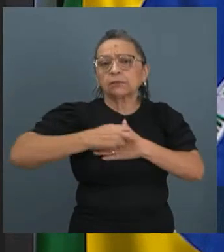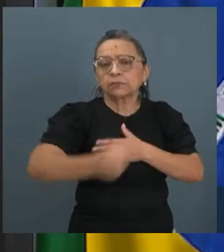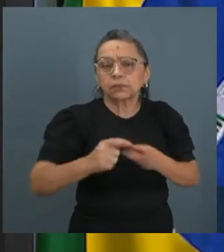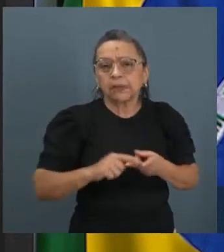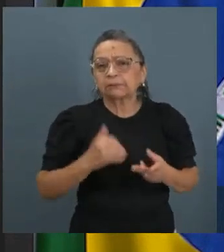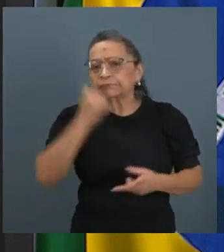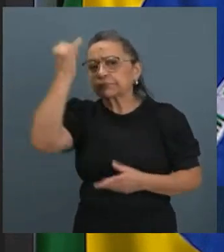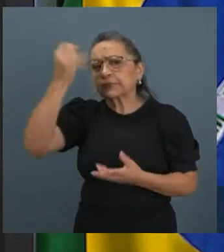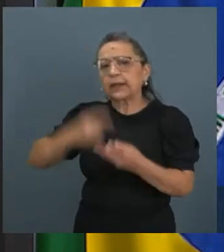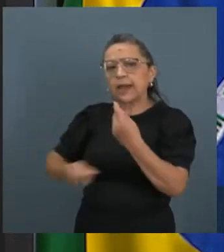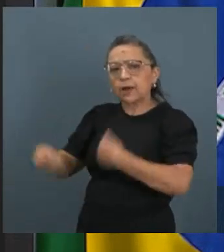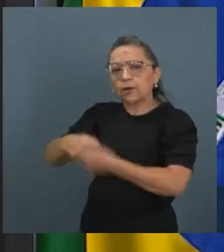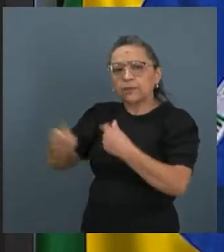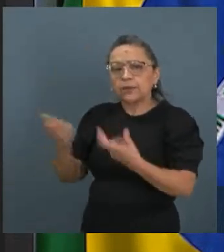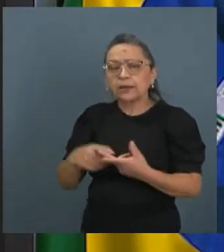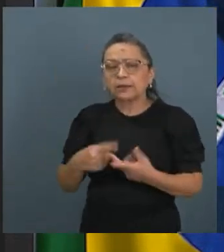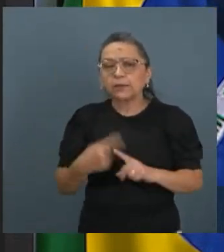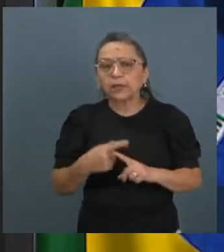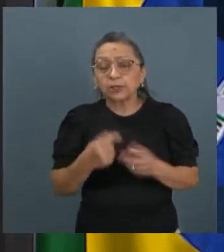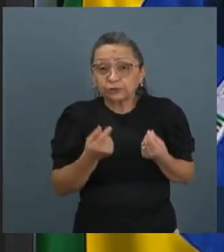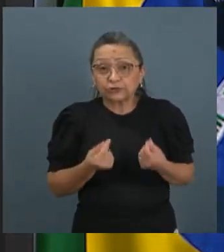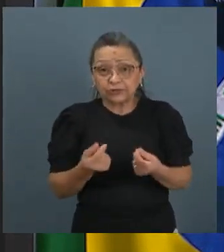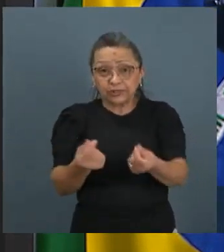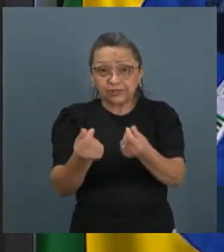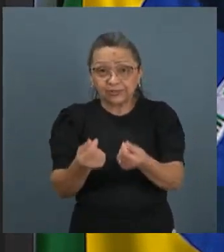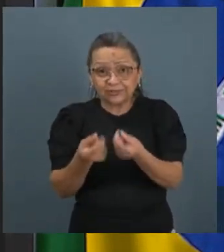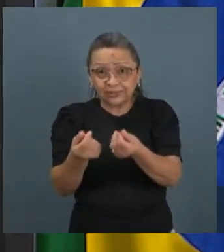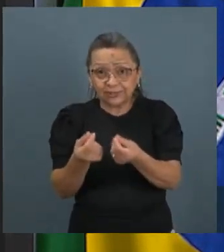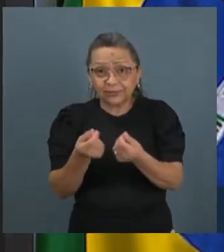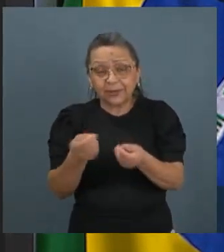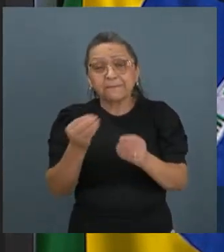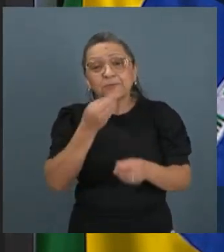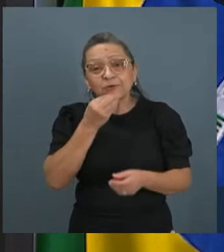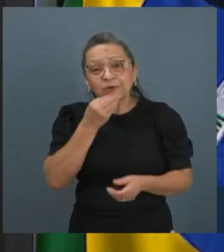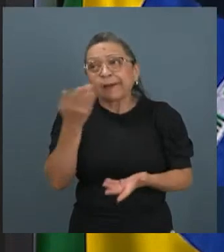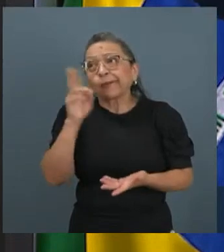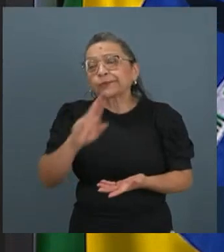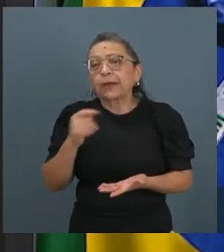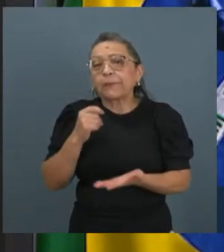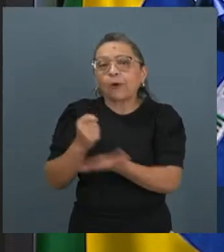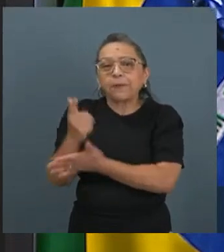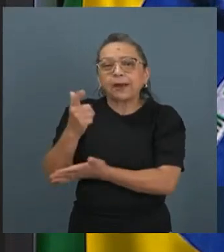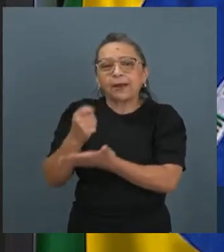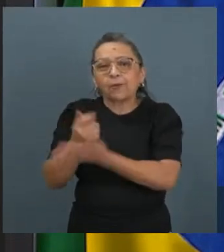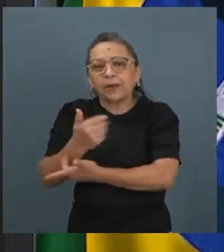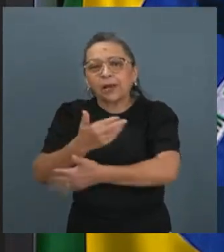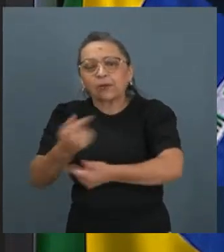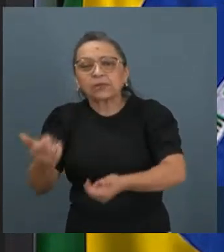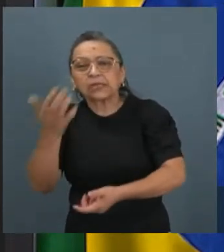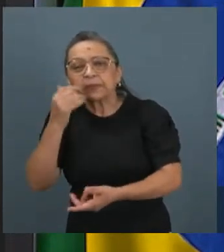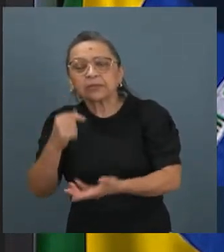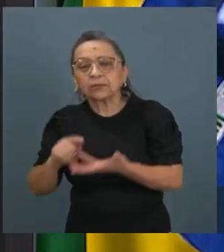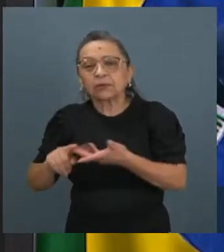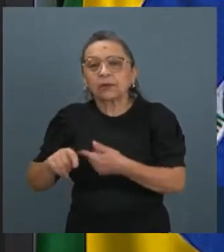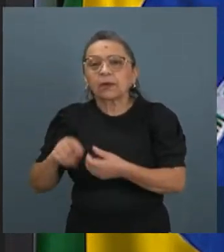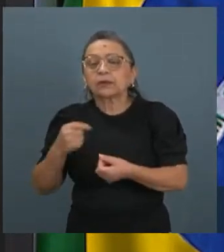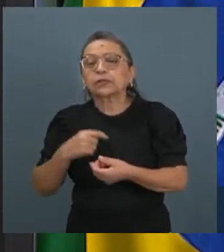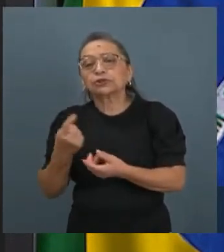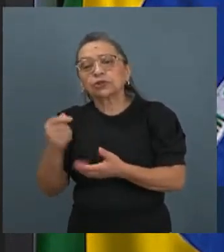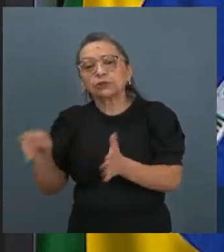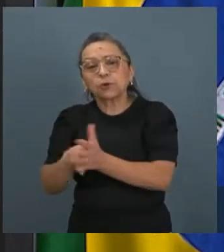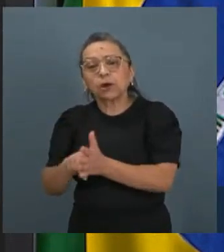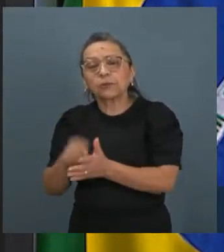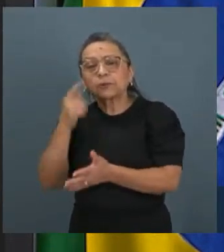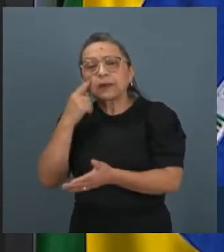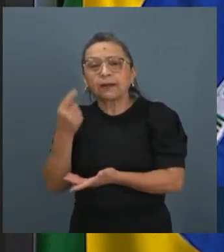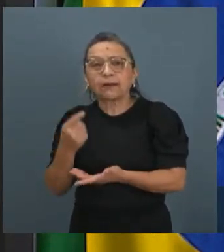na economia, porque o dinheiro do comércio, o dinheiro da indústria,